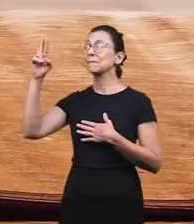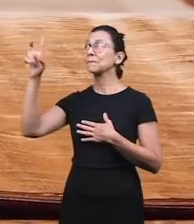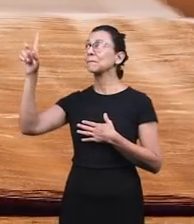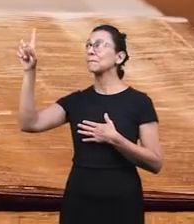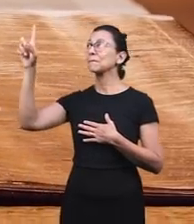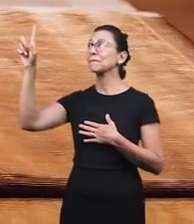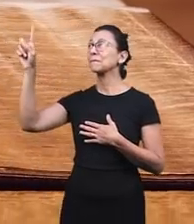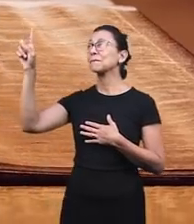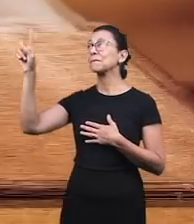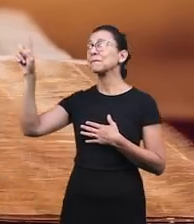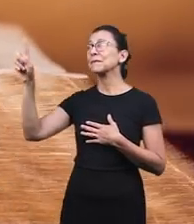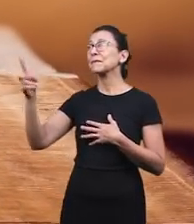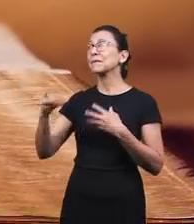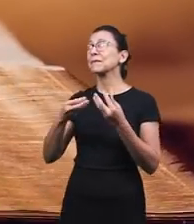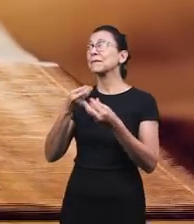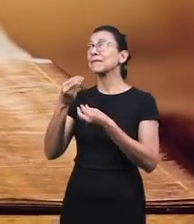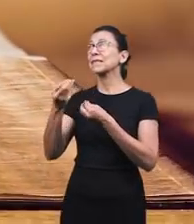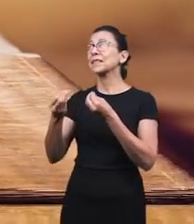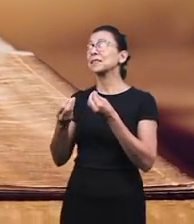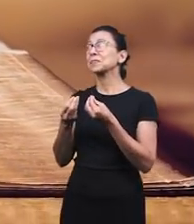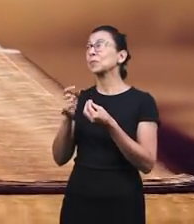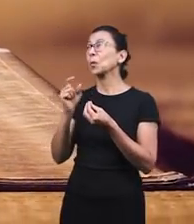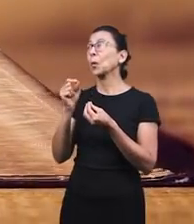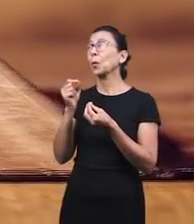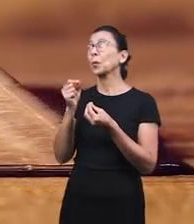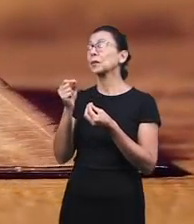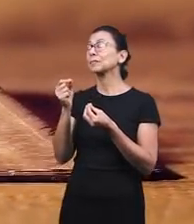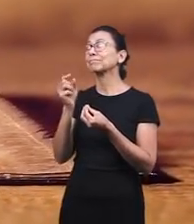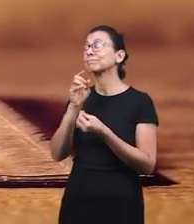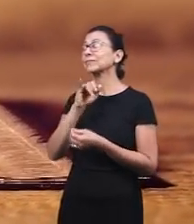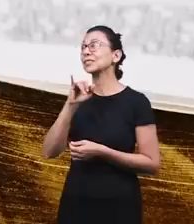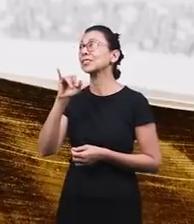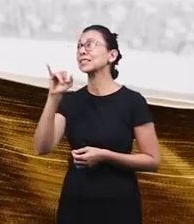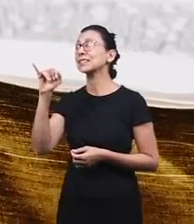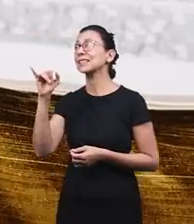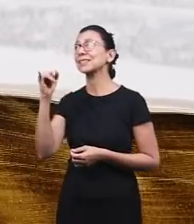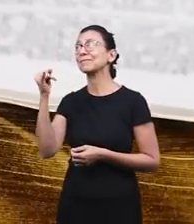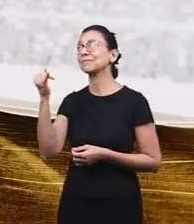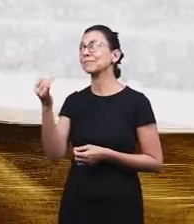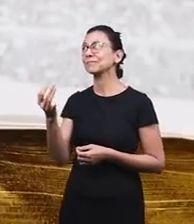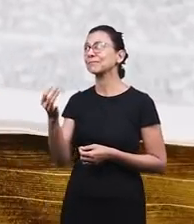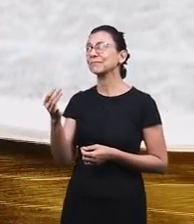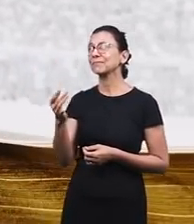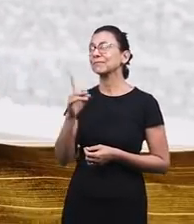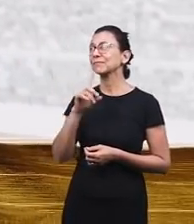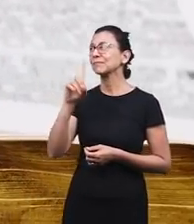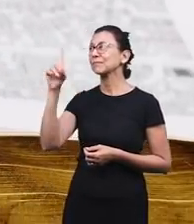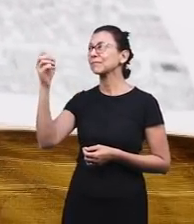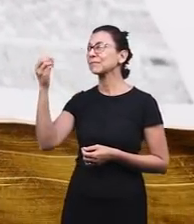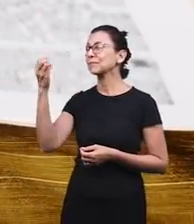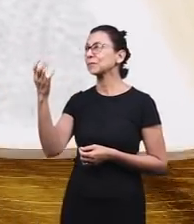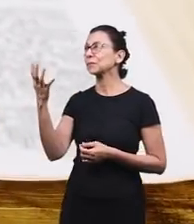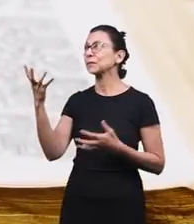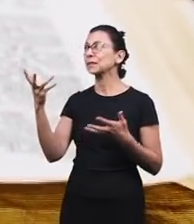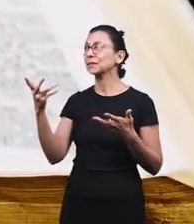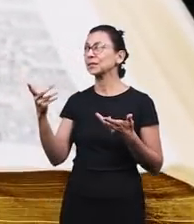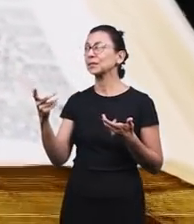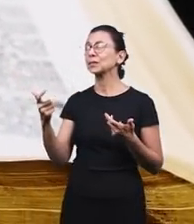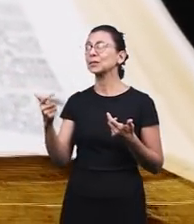Senhor meu Deus, o que direi de ti?